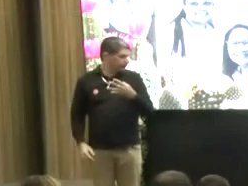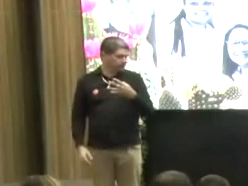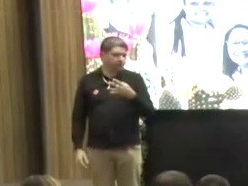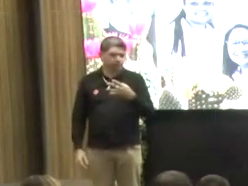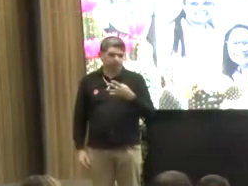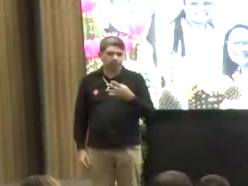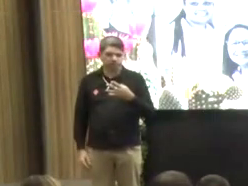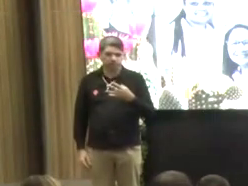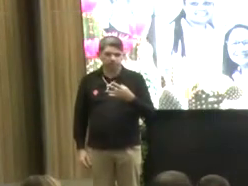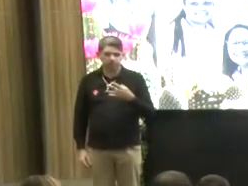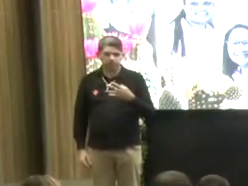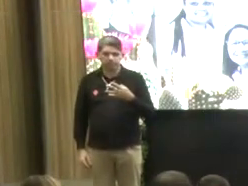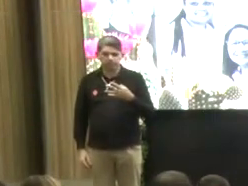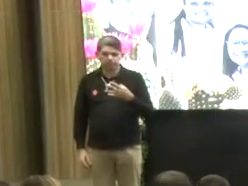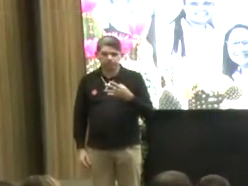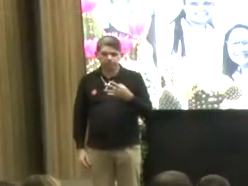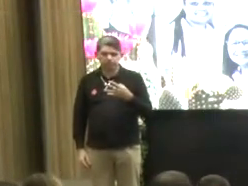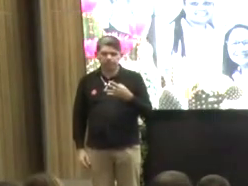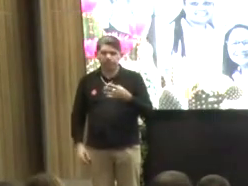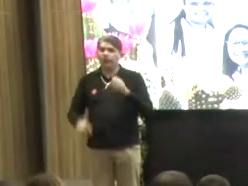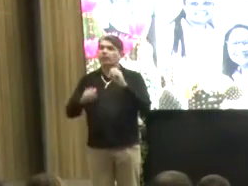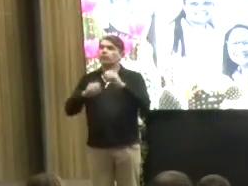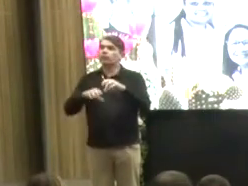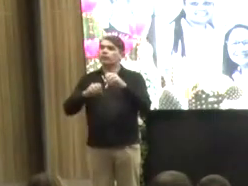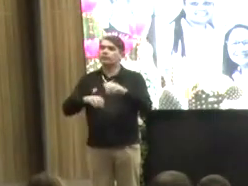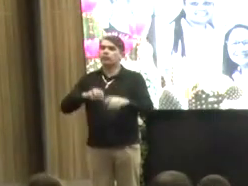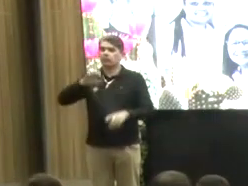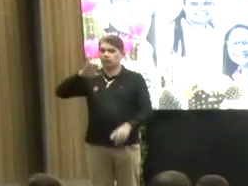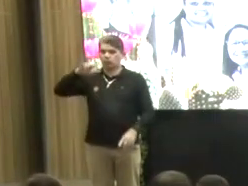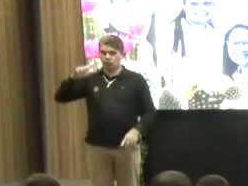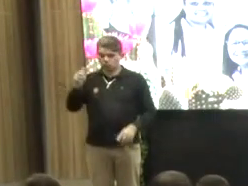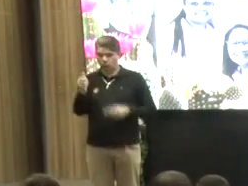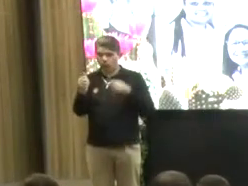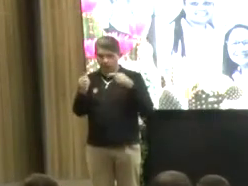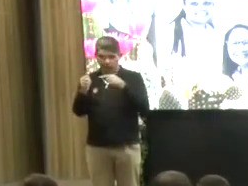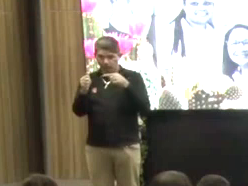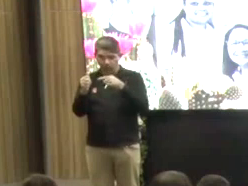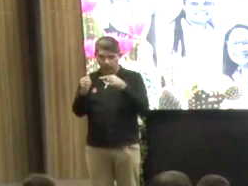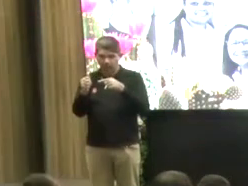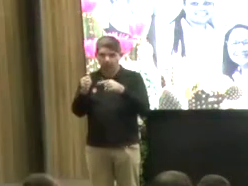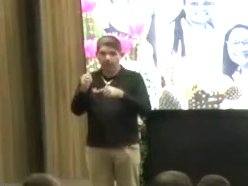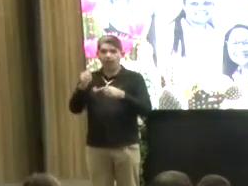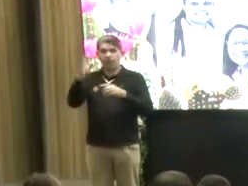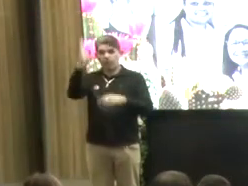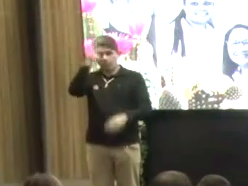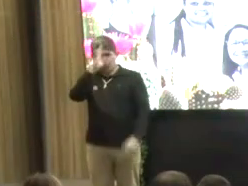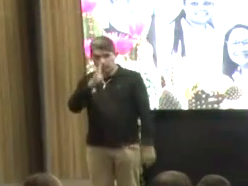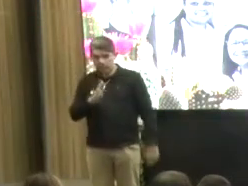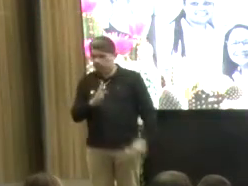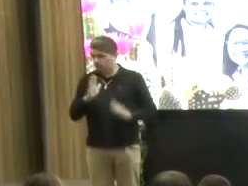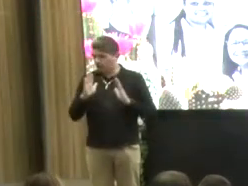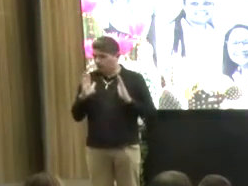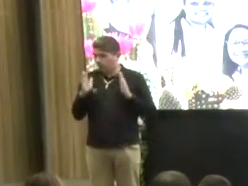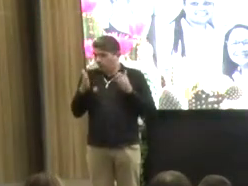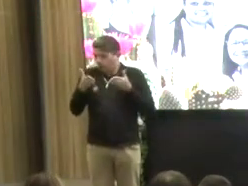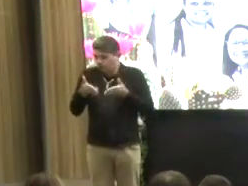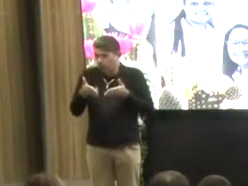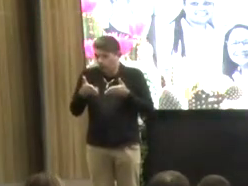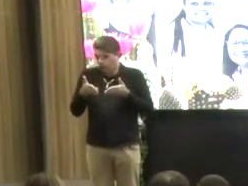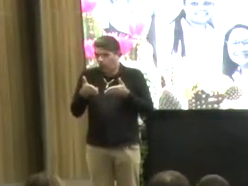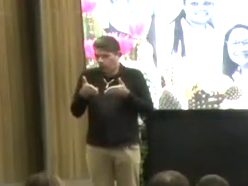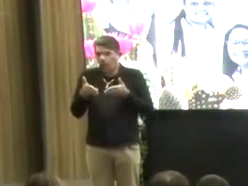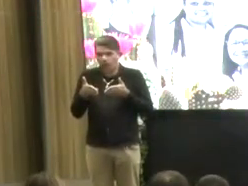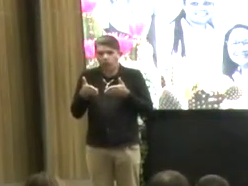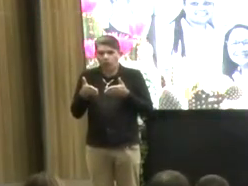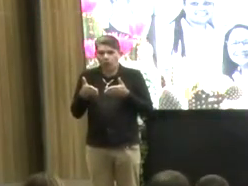Mas a educação de jovens e adultos no Brasil, e aí eu vou restringir um pouco mais esse universo,